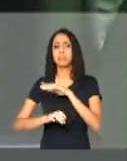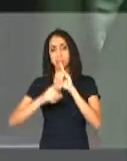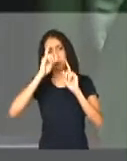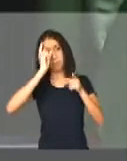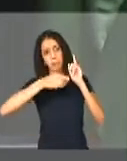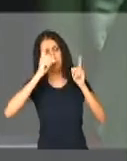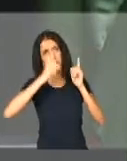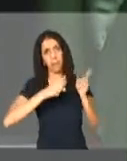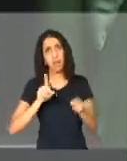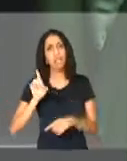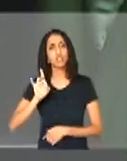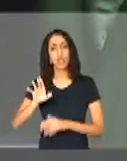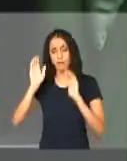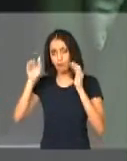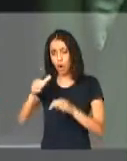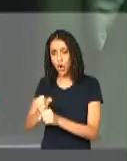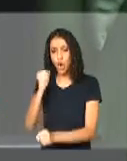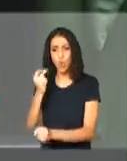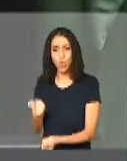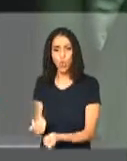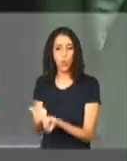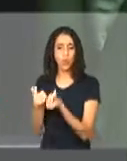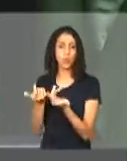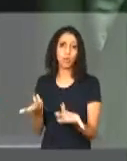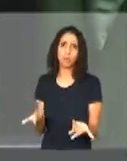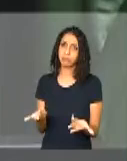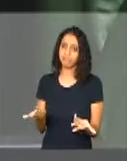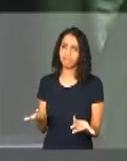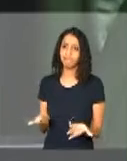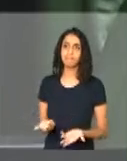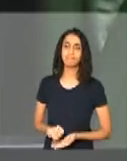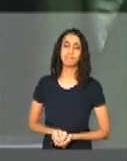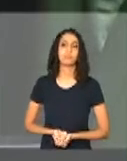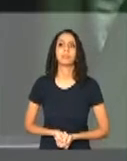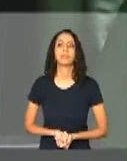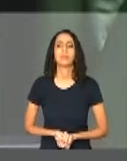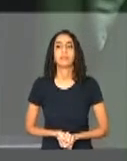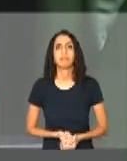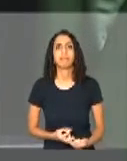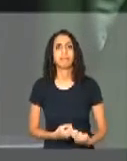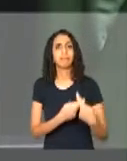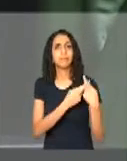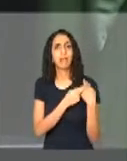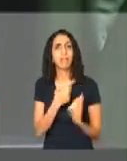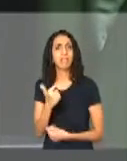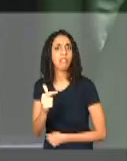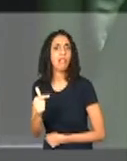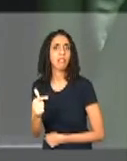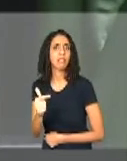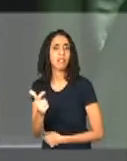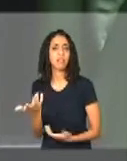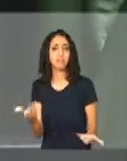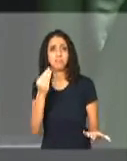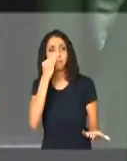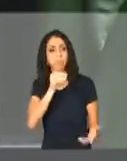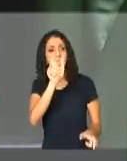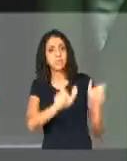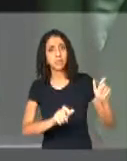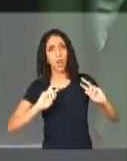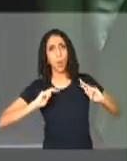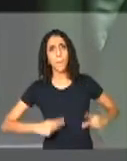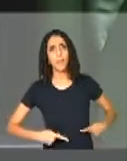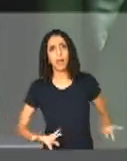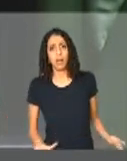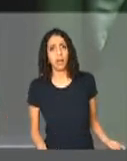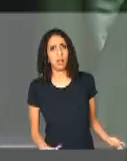o seu único objetivo, mesmo que tal irresponsabilidade custe vidas humanas como a de Luiz,